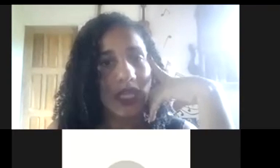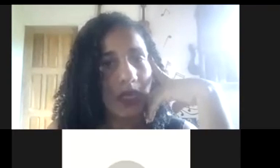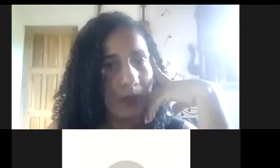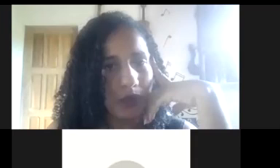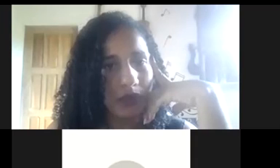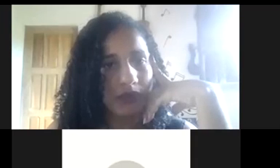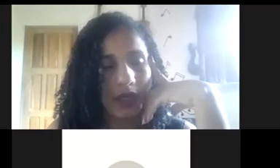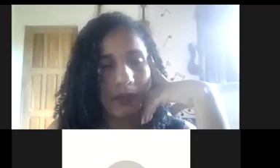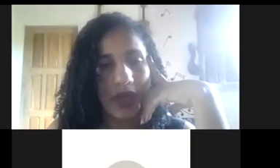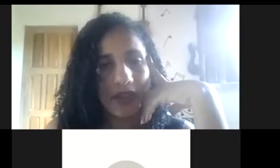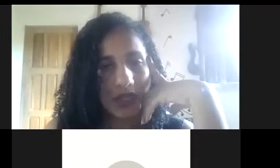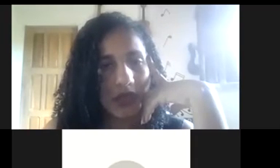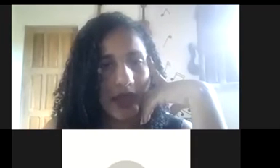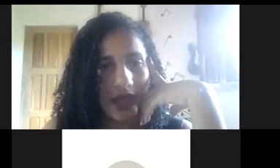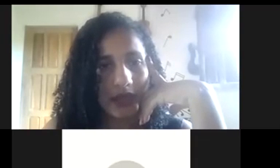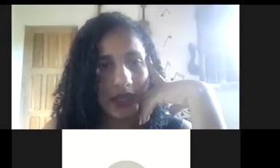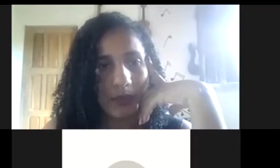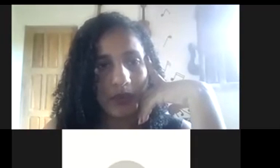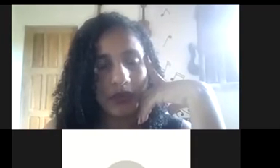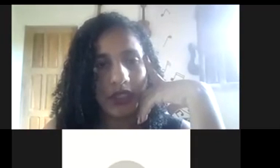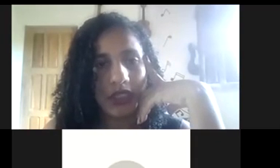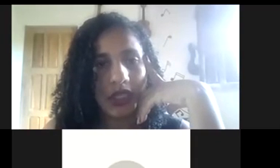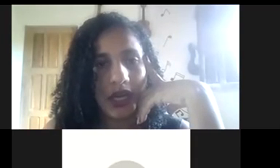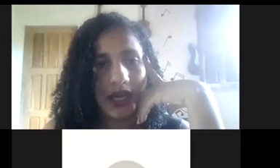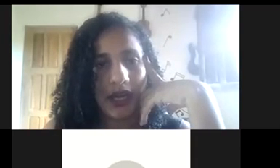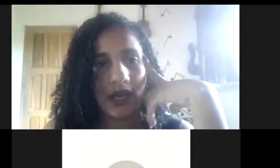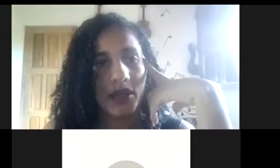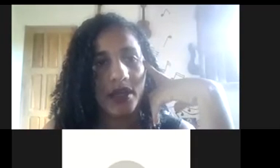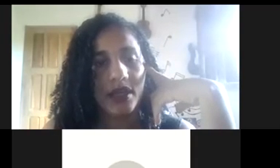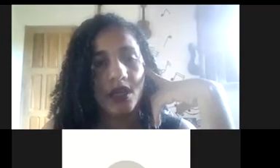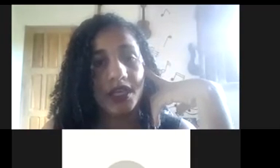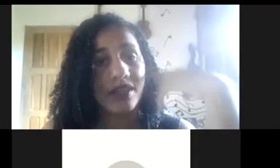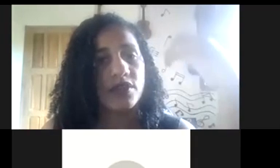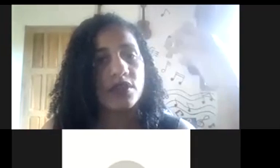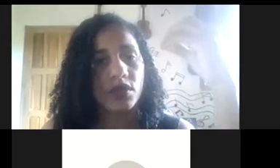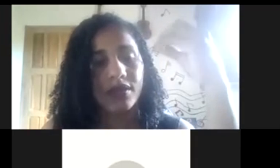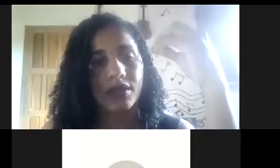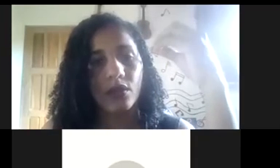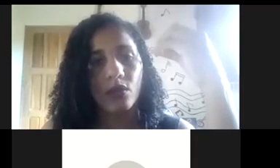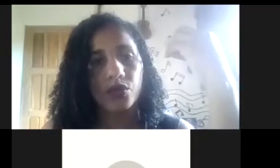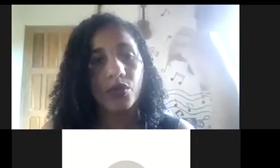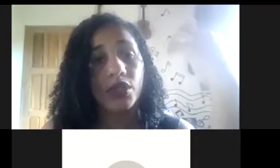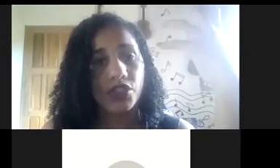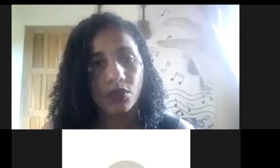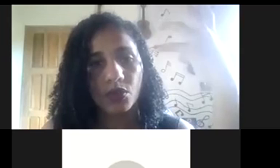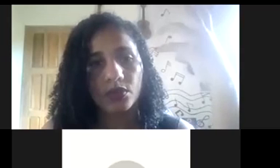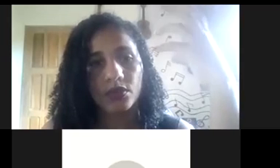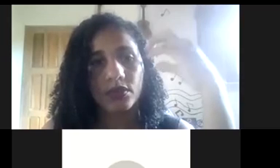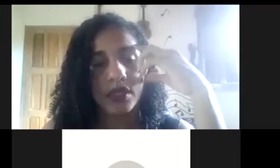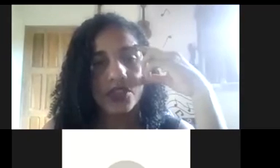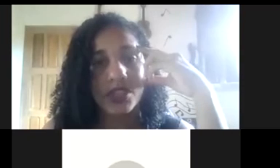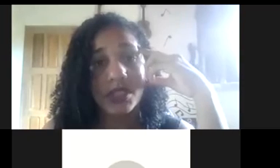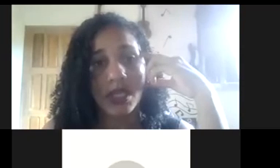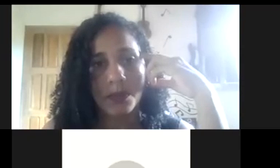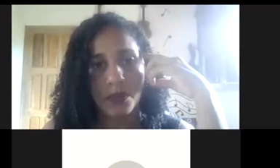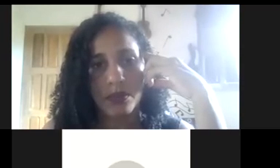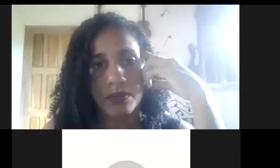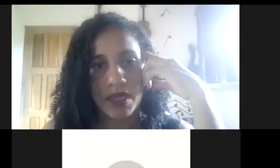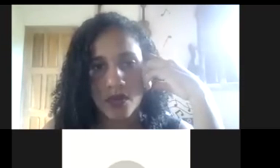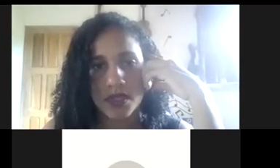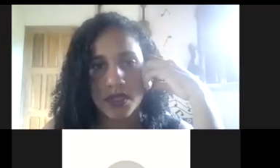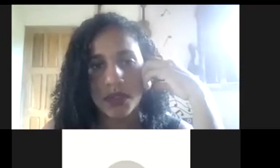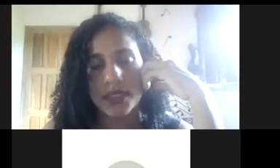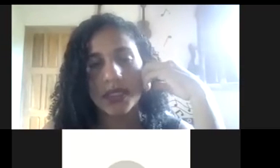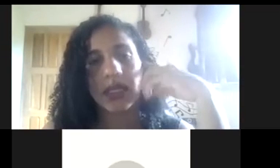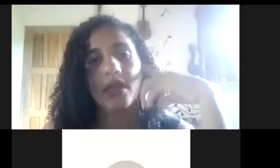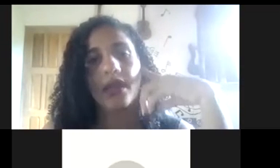sentido do tempo, né? Porque a mediação requer tempo, e a defensoria tem um outro ritmo, né? De tempo